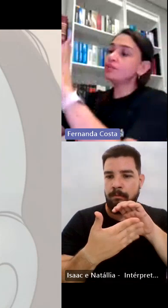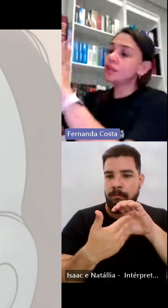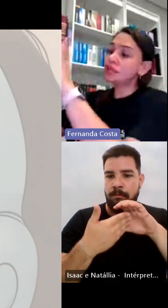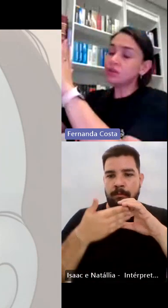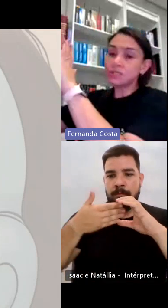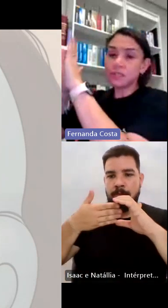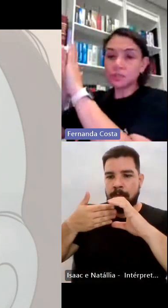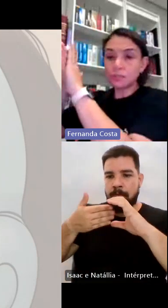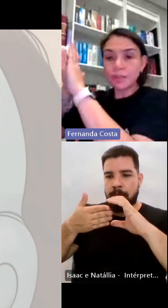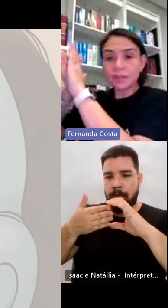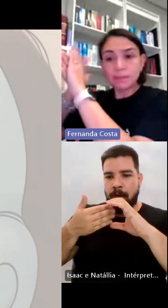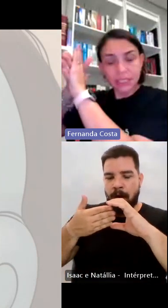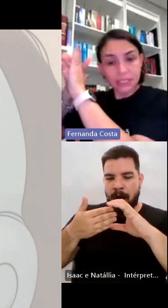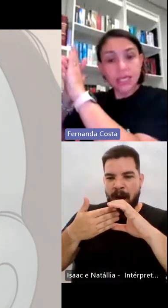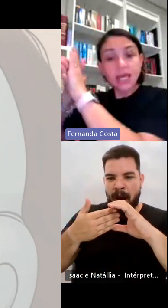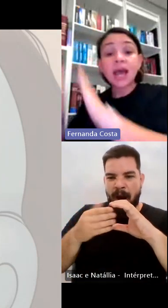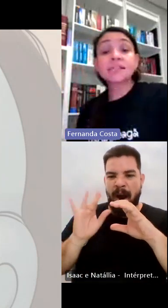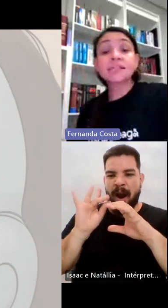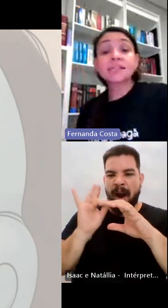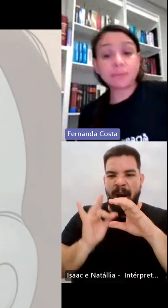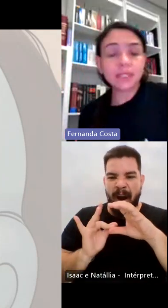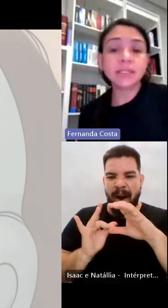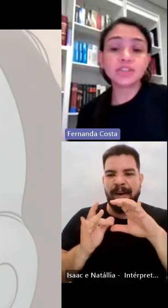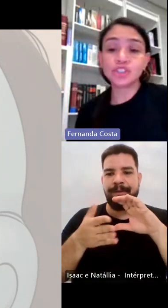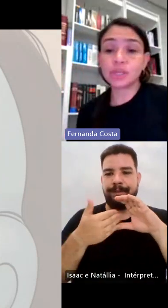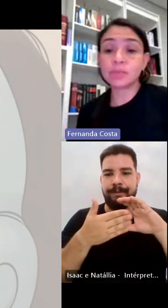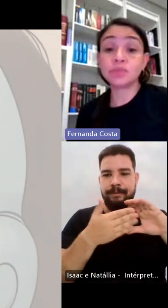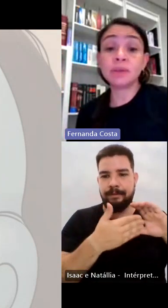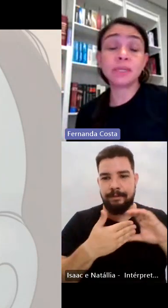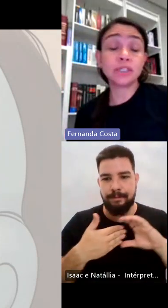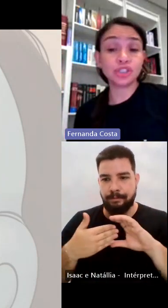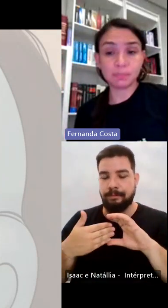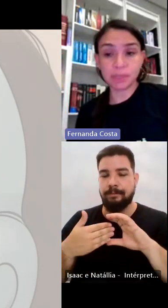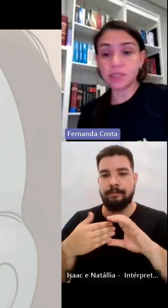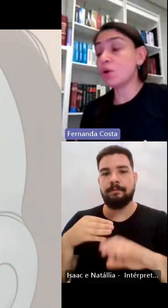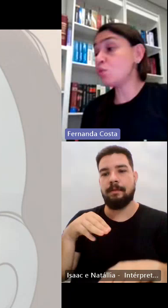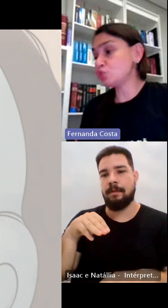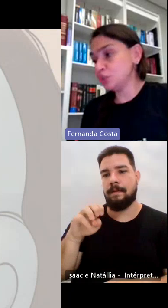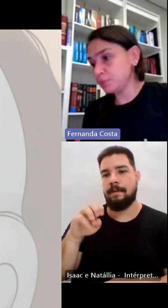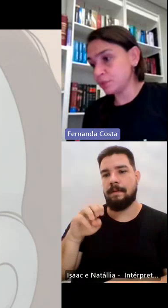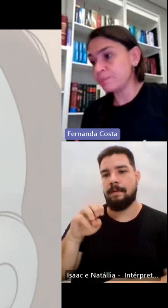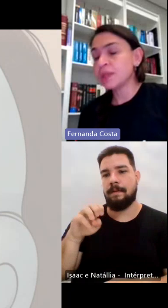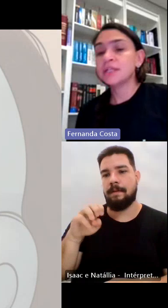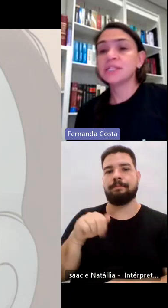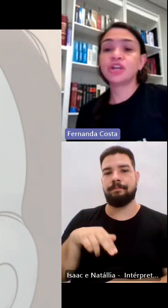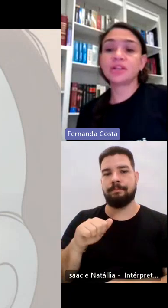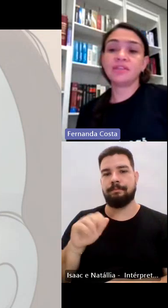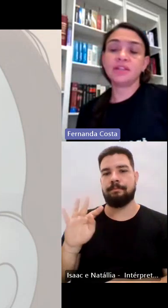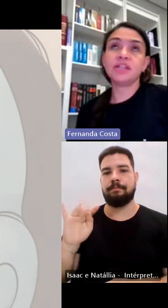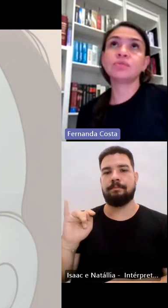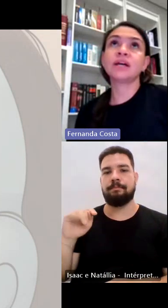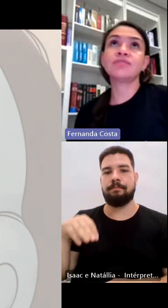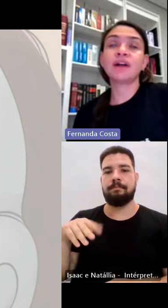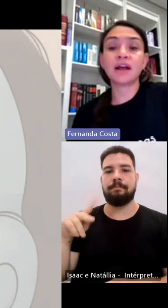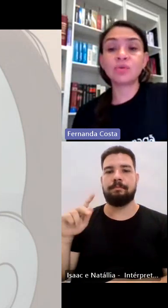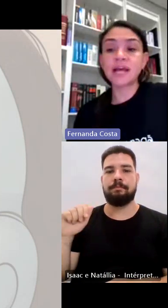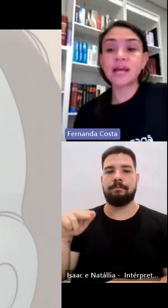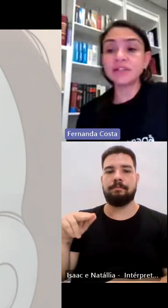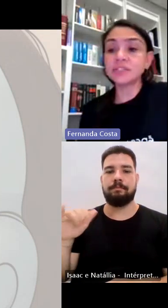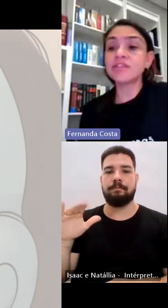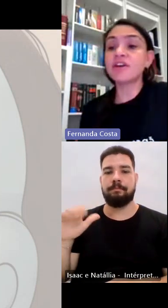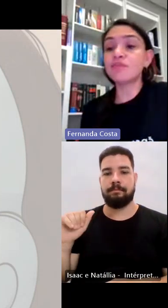e no final dele nós temos uma membrana. Essa membrana, que a gente chama de membrana timpânica ou tímpano, vocês já devem ter escutado